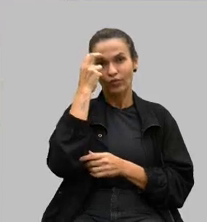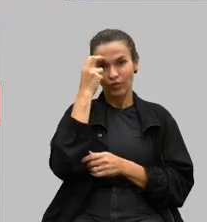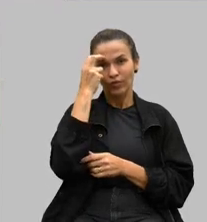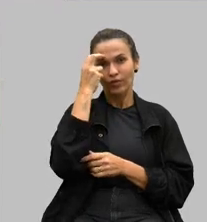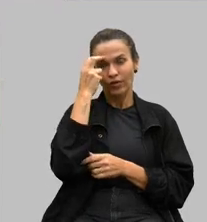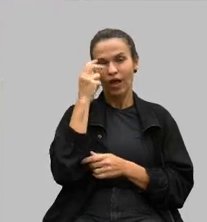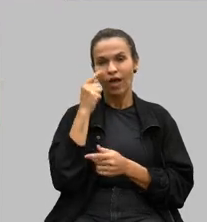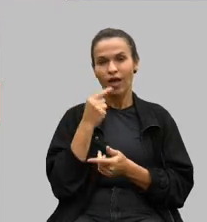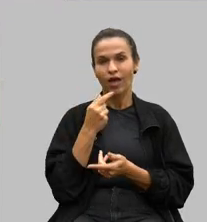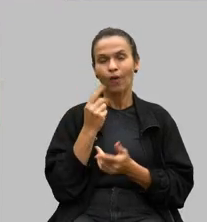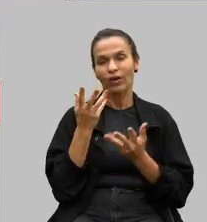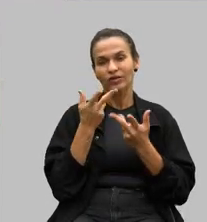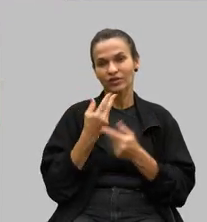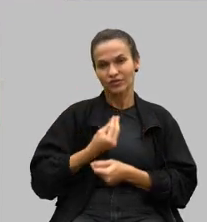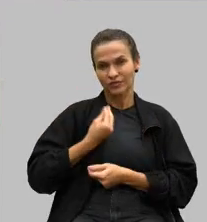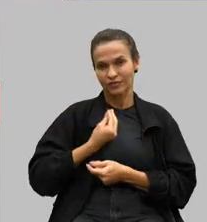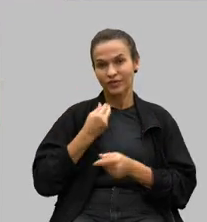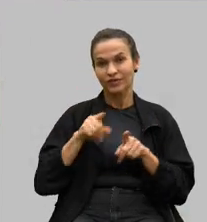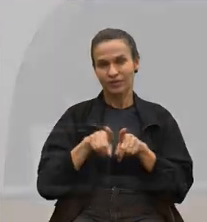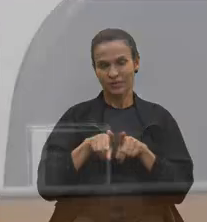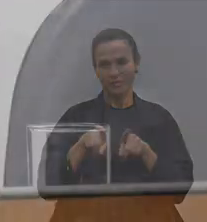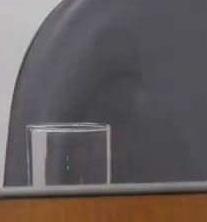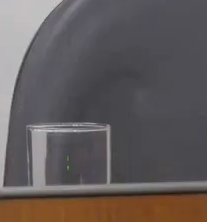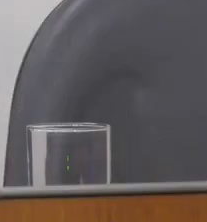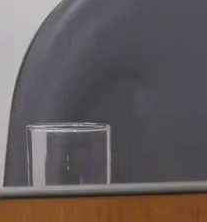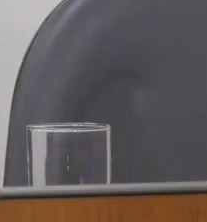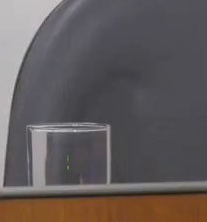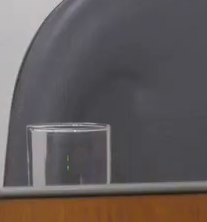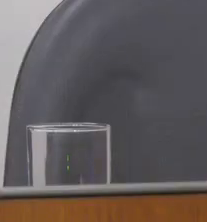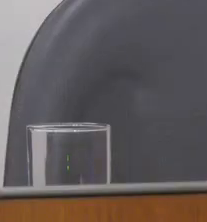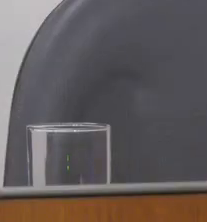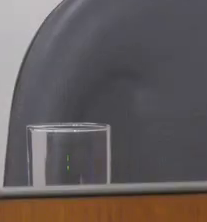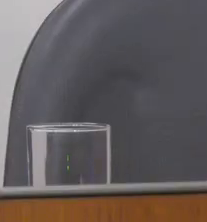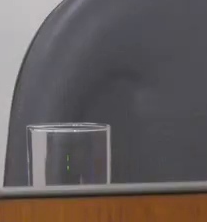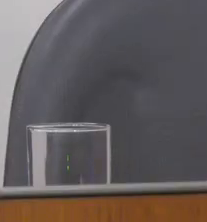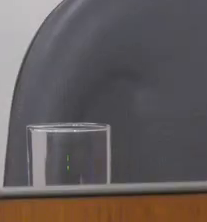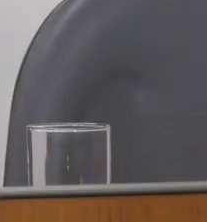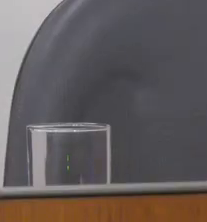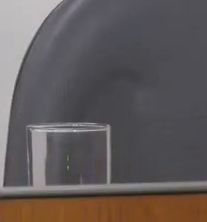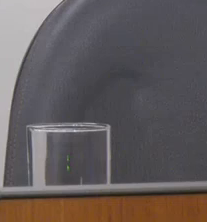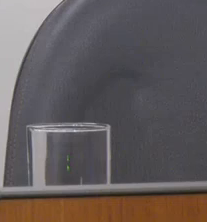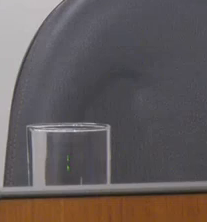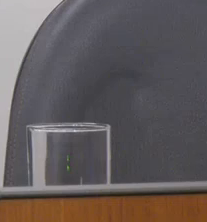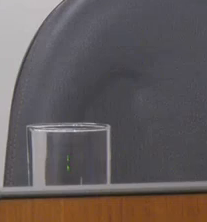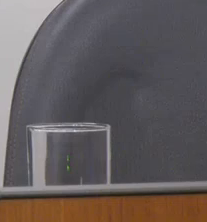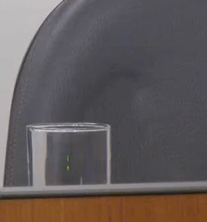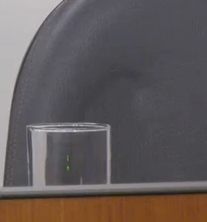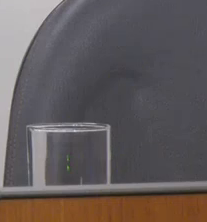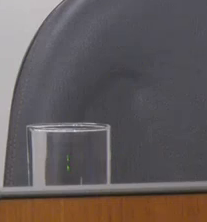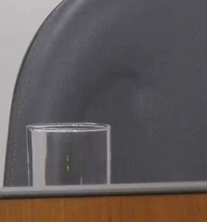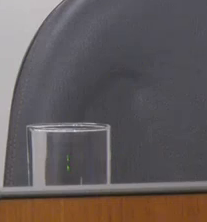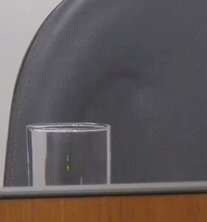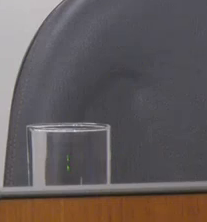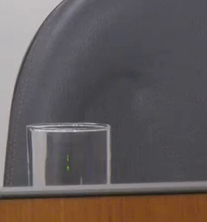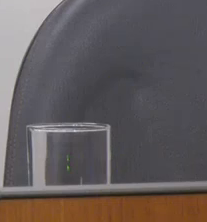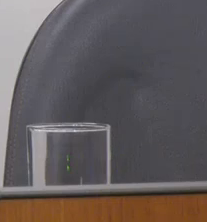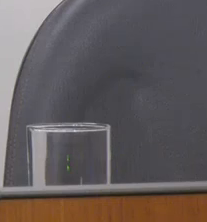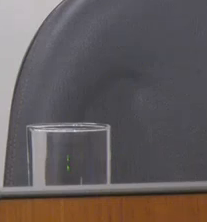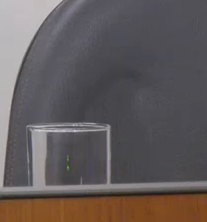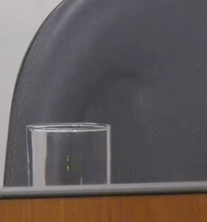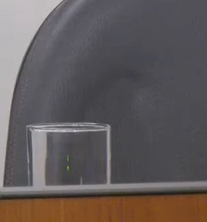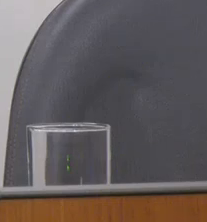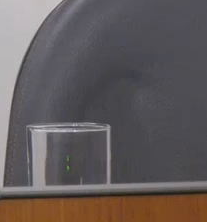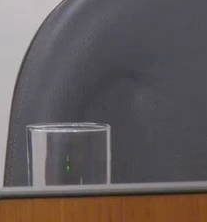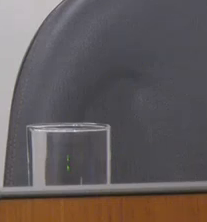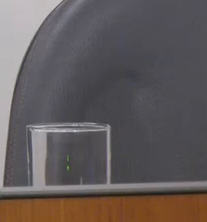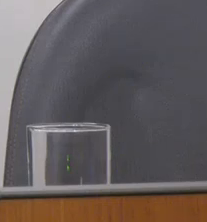também então é esse um breve relato não é uma pergunta não poderia deixar esse espaço que a gente tem